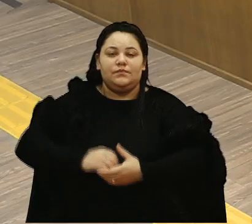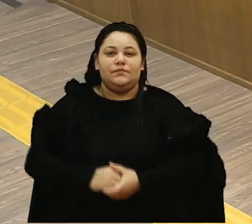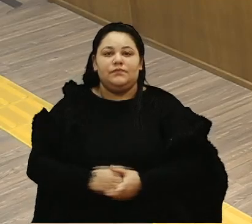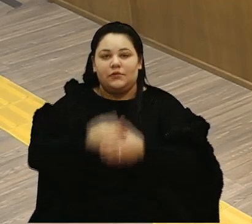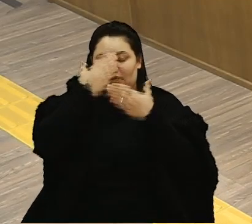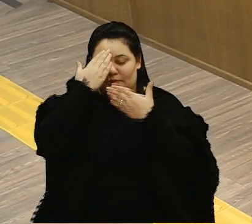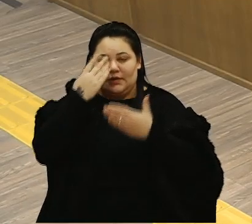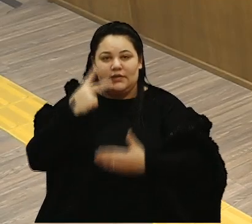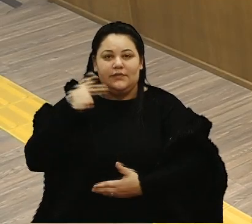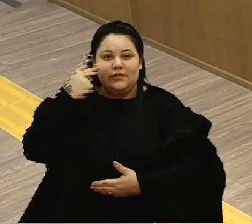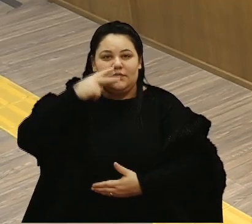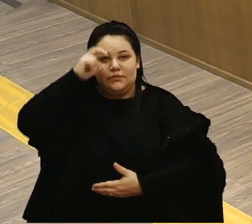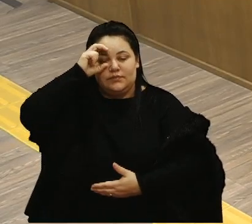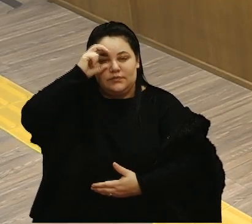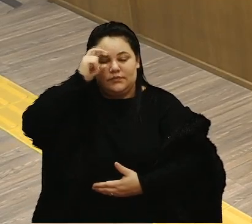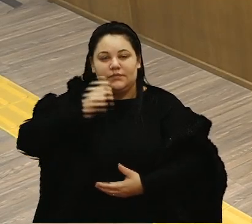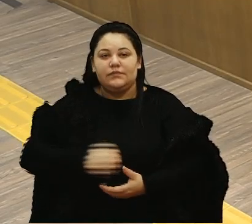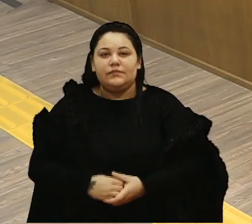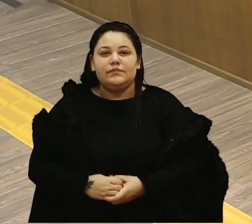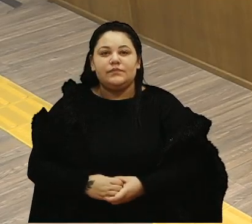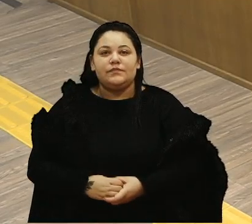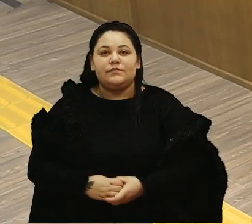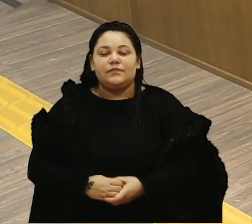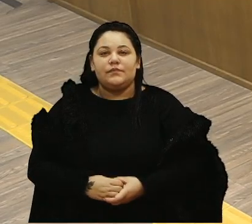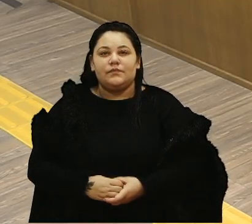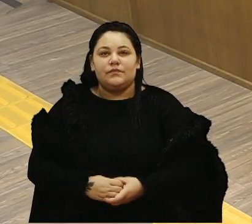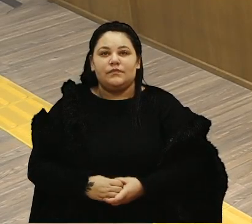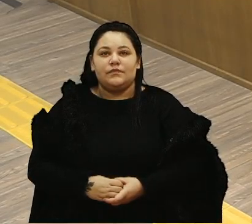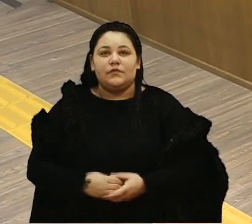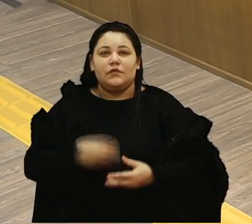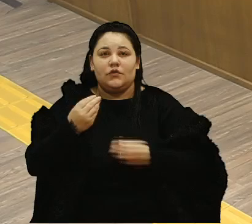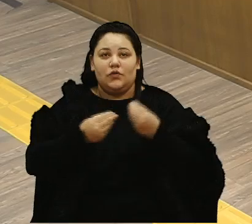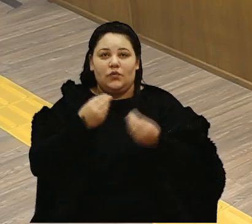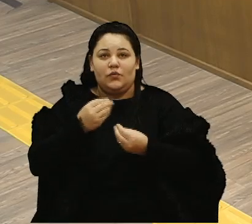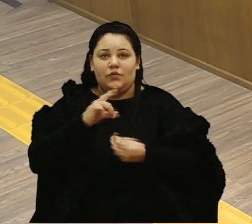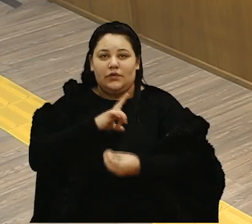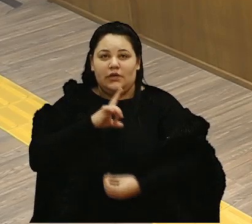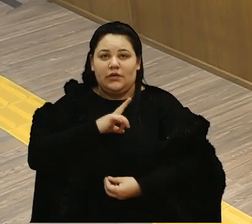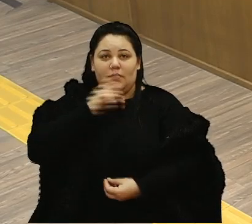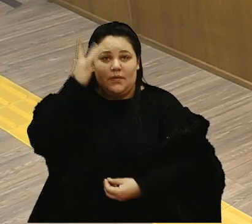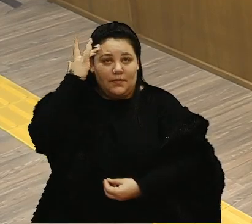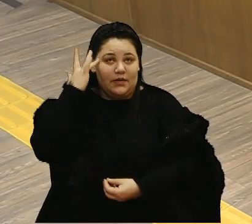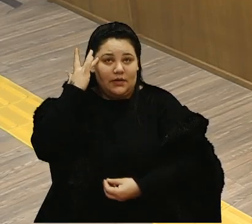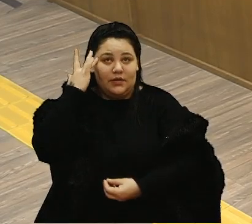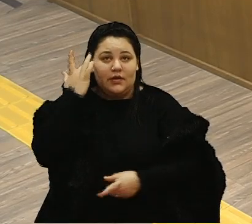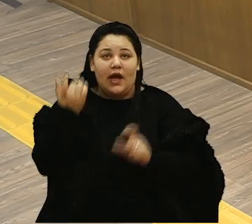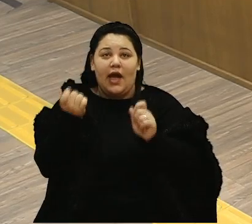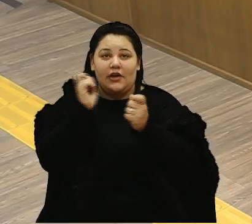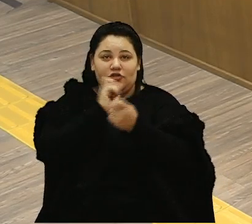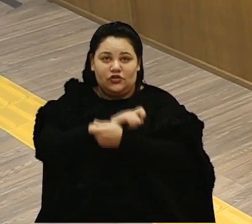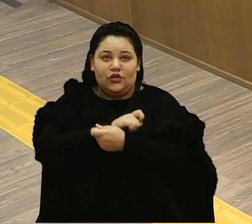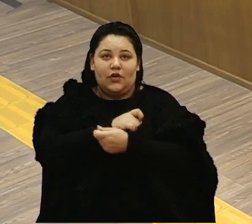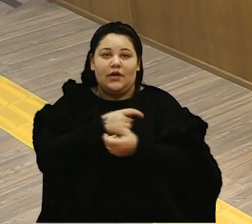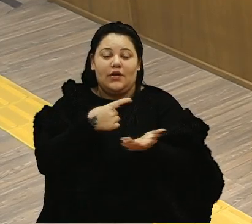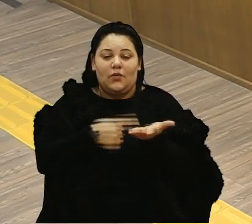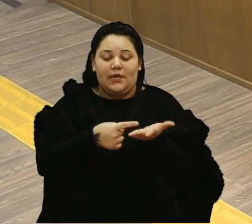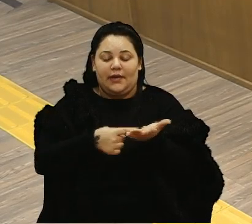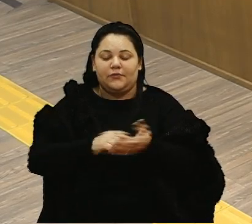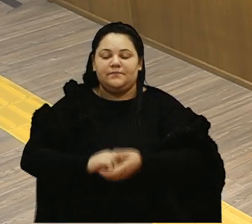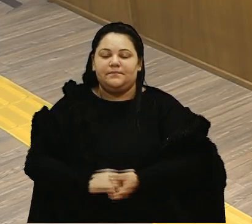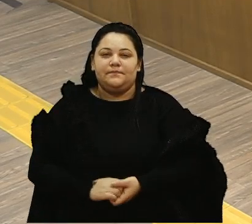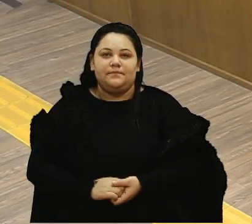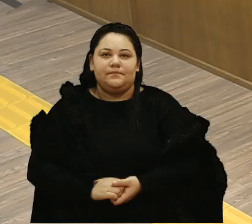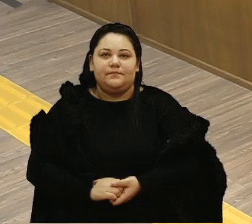Obrigada, vereadora Sandra. Como eu teria meu direito ao grande expediente amanhã, vou repassar para a senhora conforme combinado.